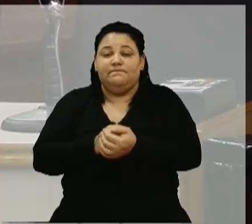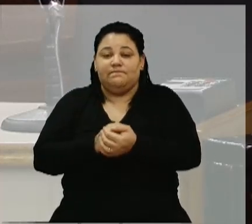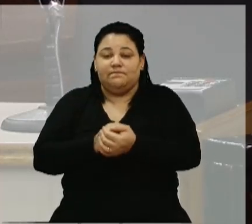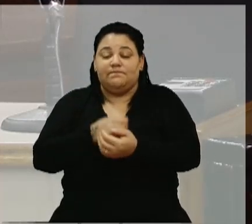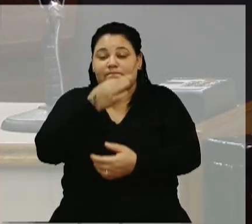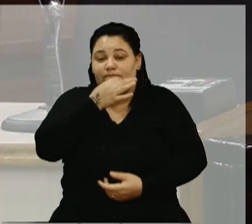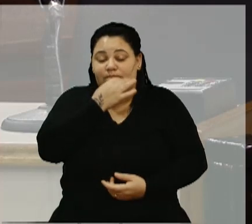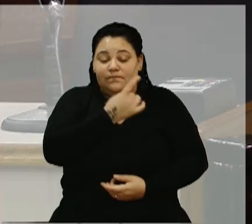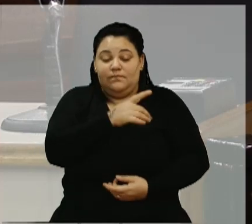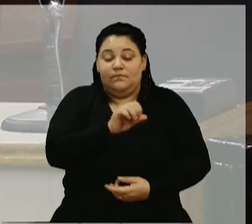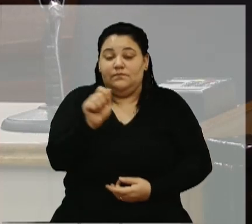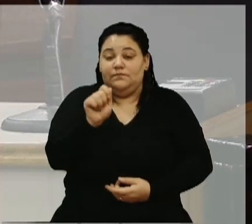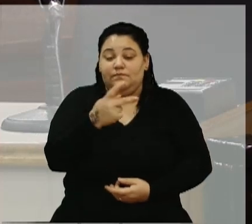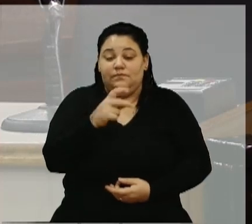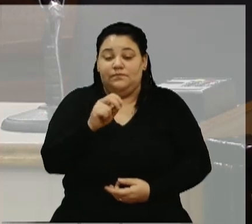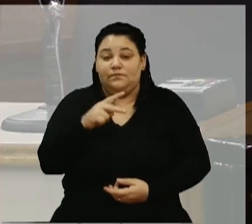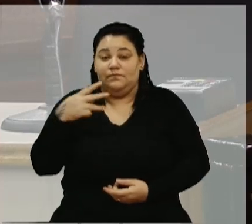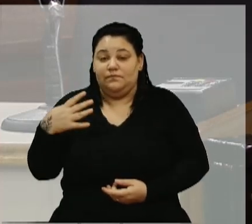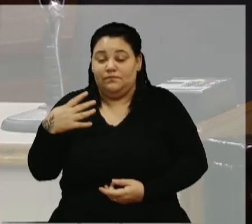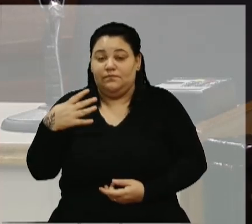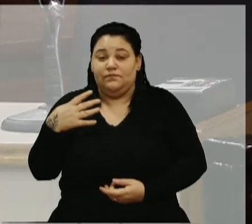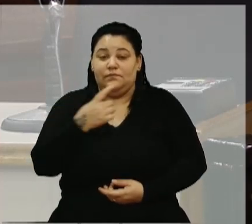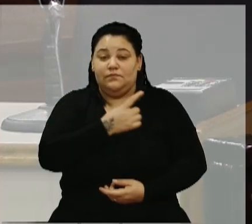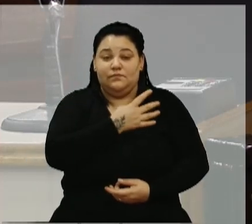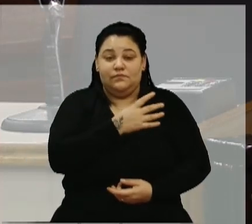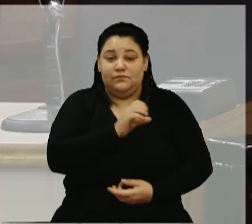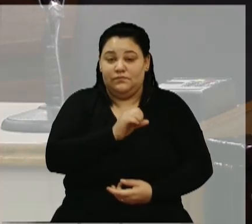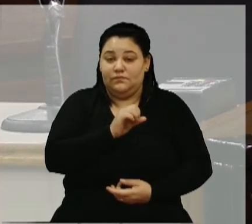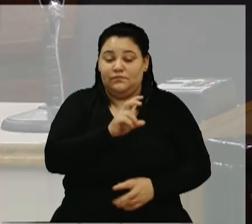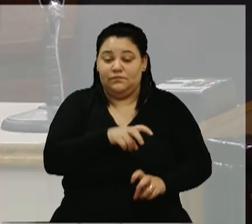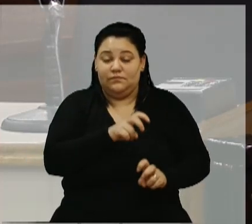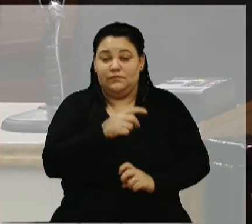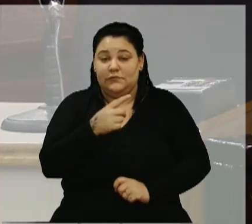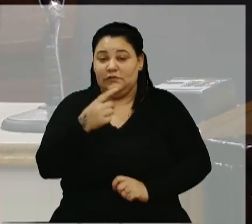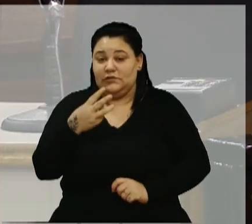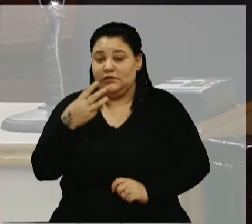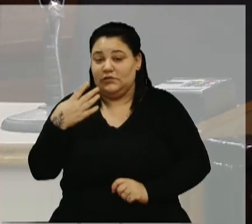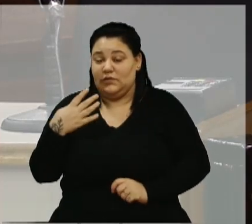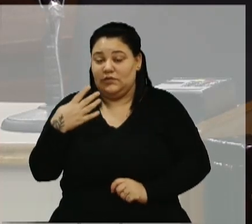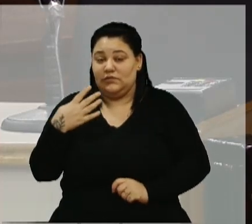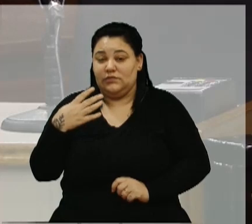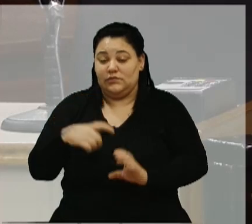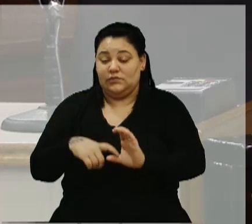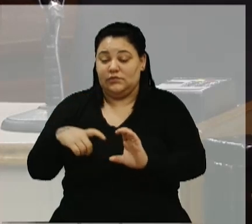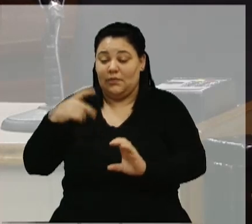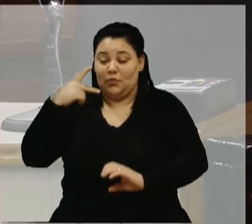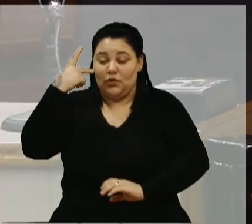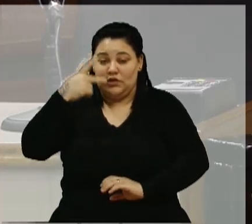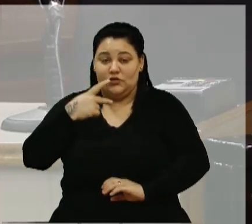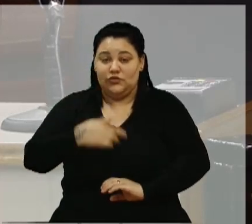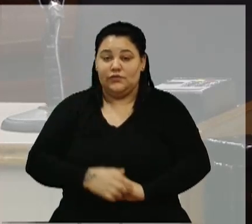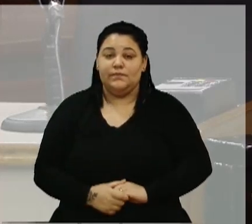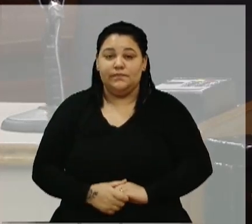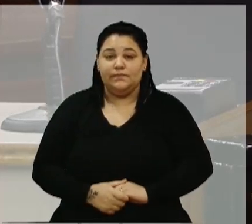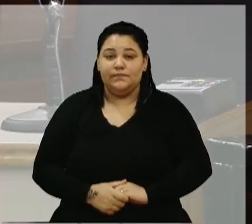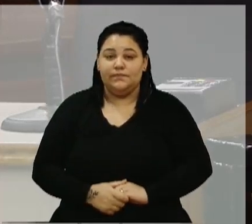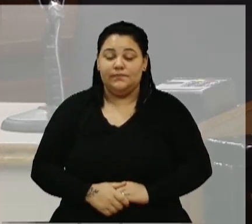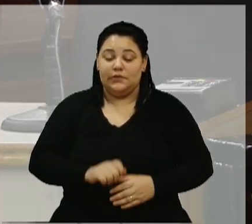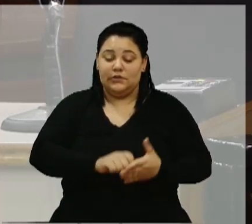19 de agosto de 2024, 149 anos da colonização e 134 anos da emancipação